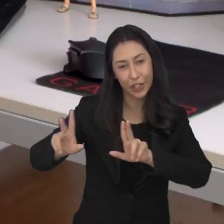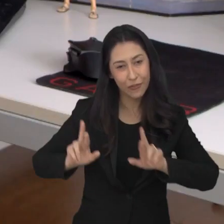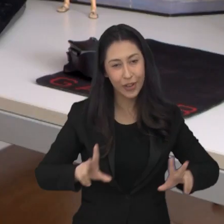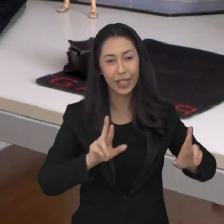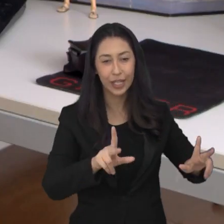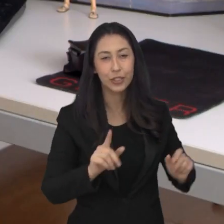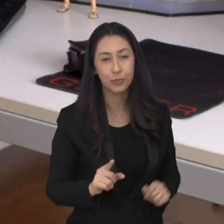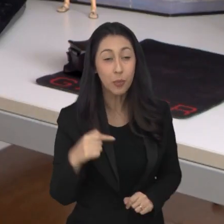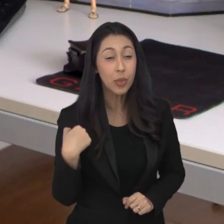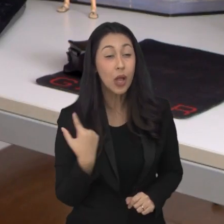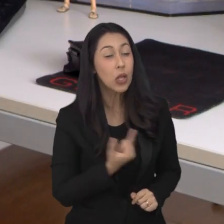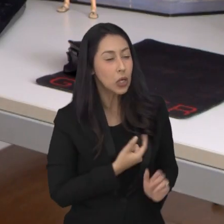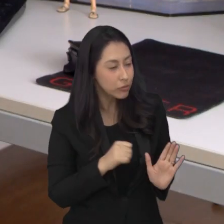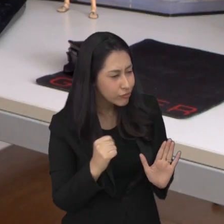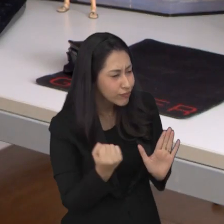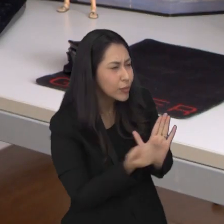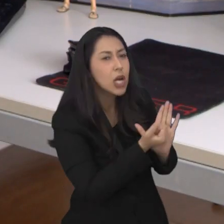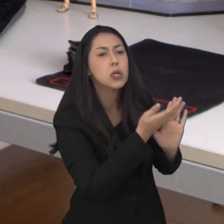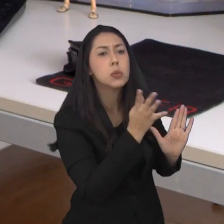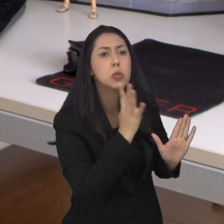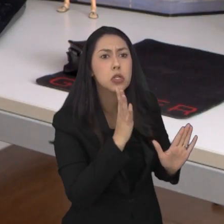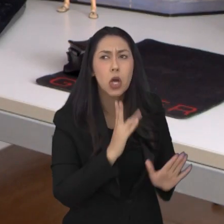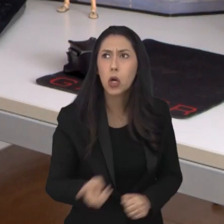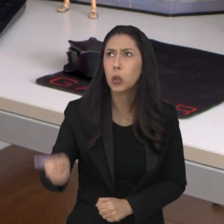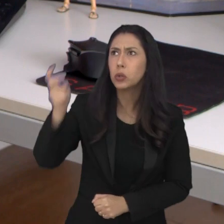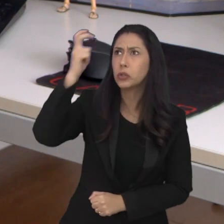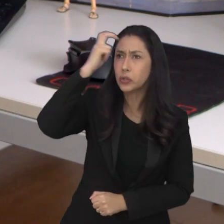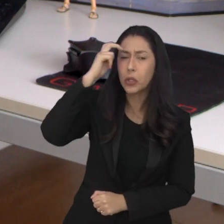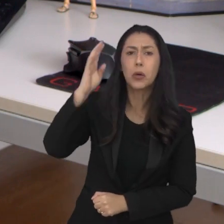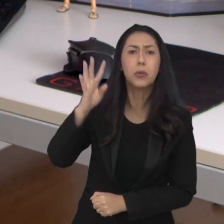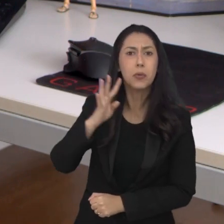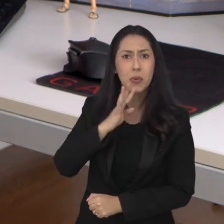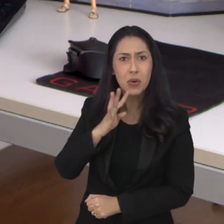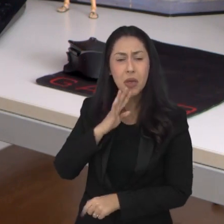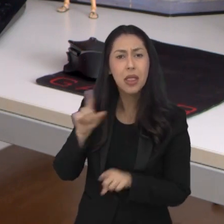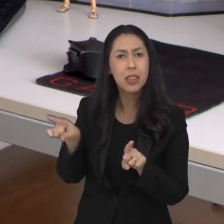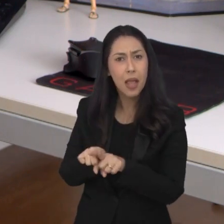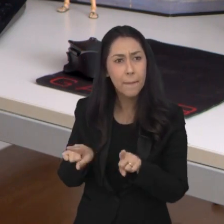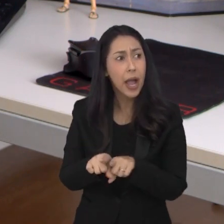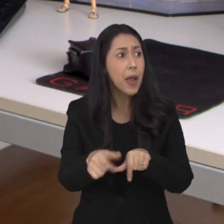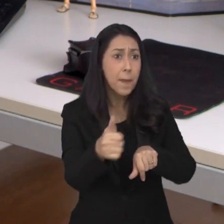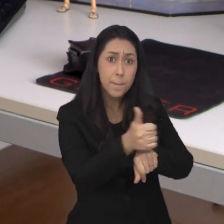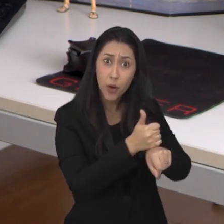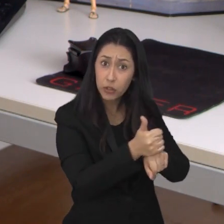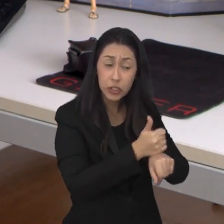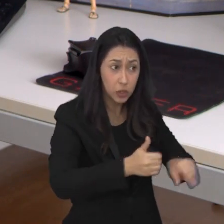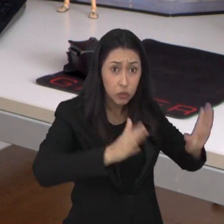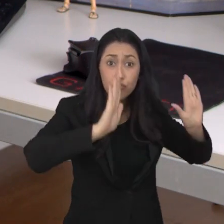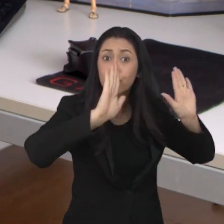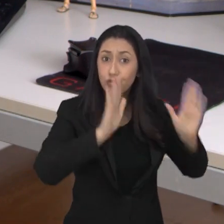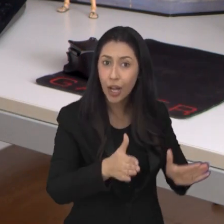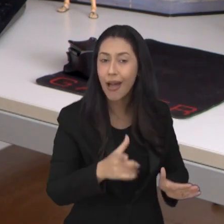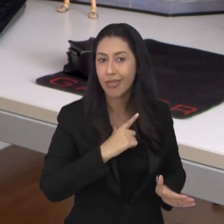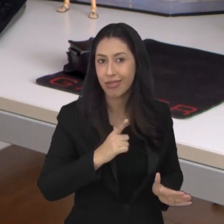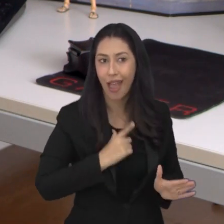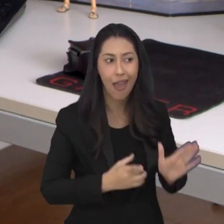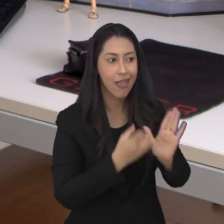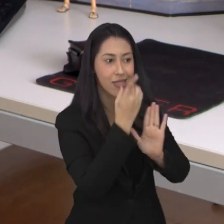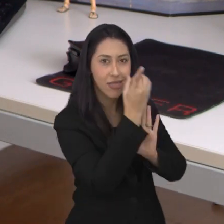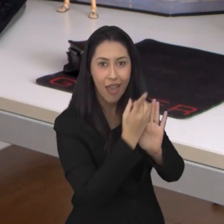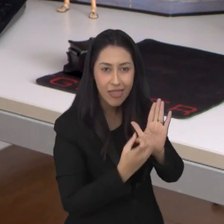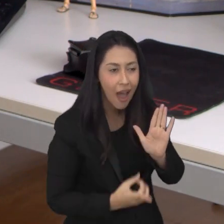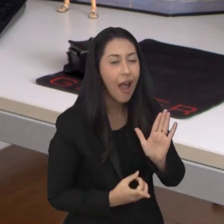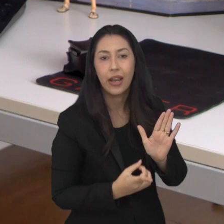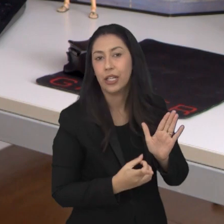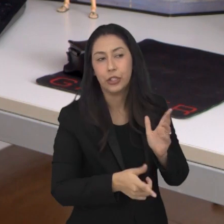mercados. Com o marco a gente está sendo reconhecido como cultura, está sendo reconhecido como profissão, ele reconhece todas as profissões de design